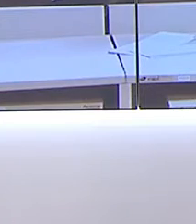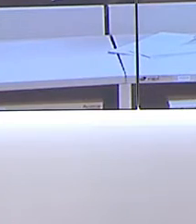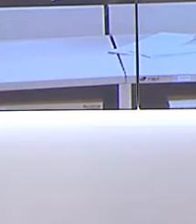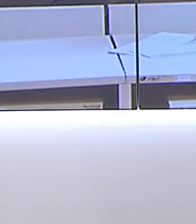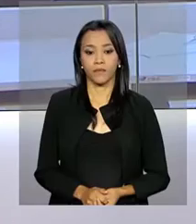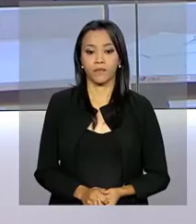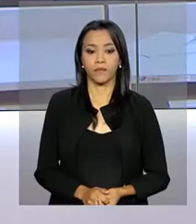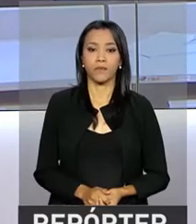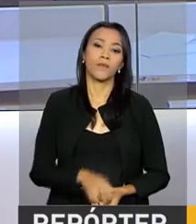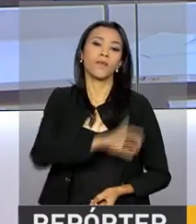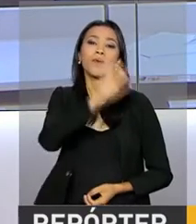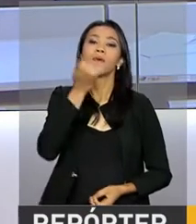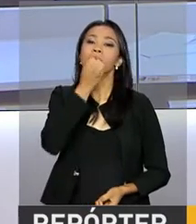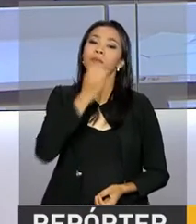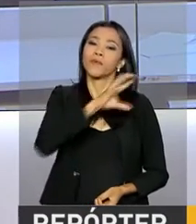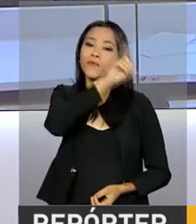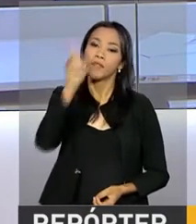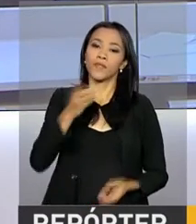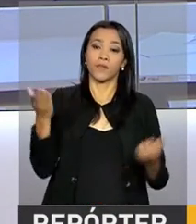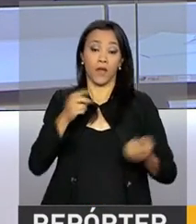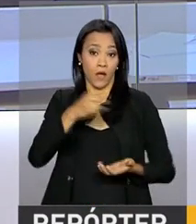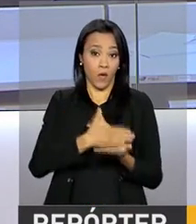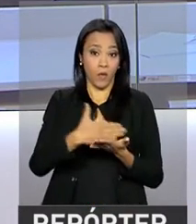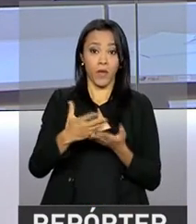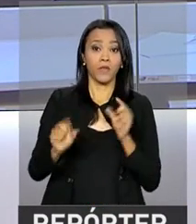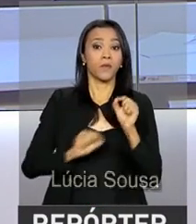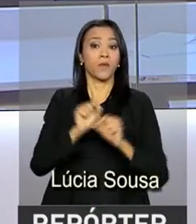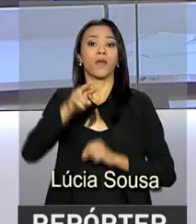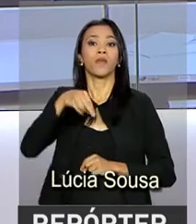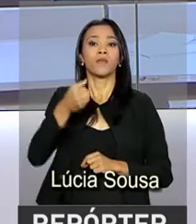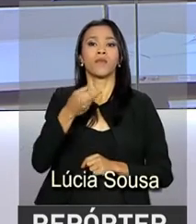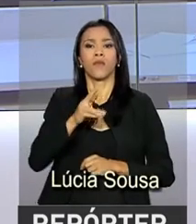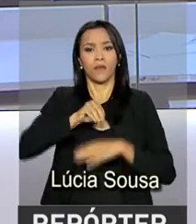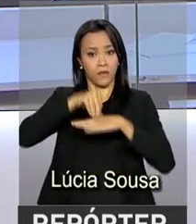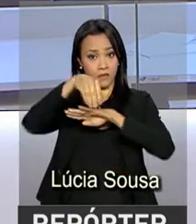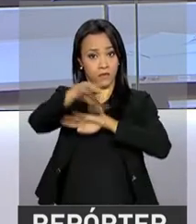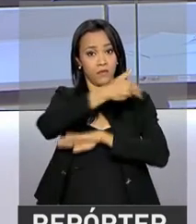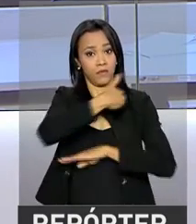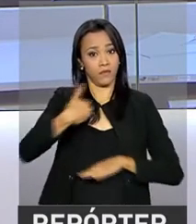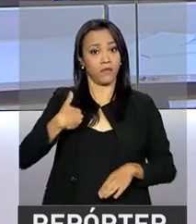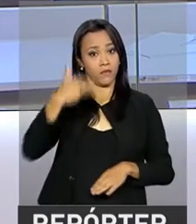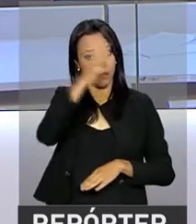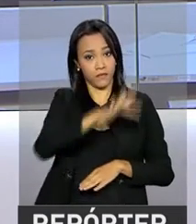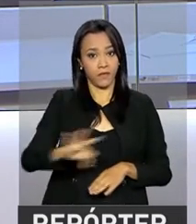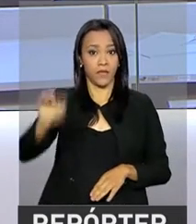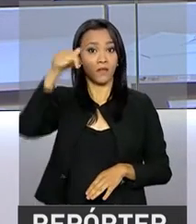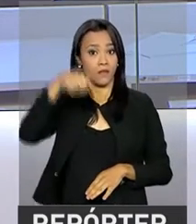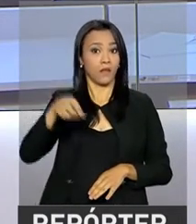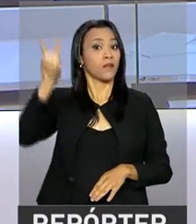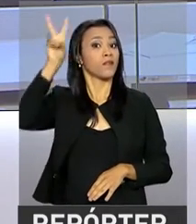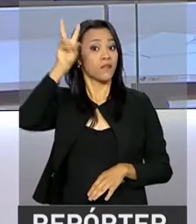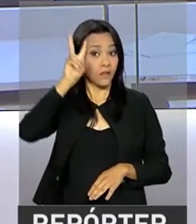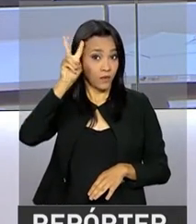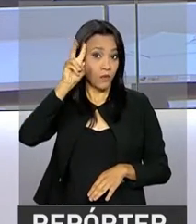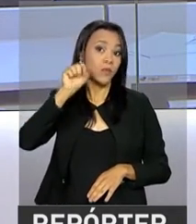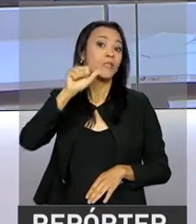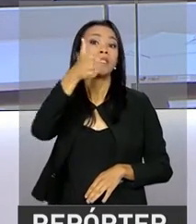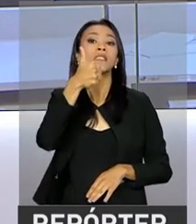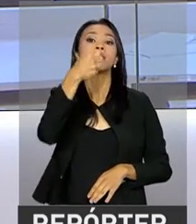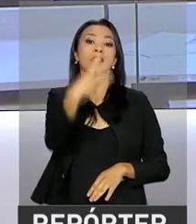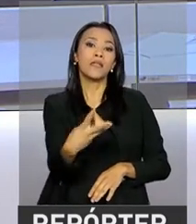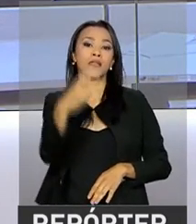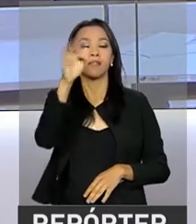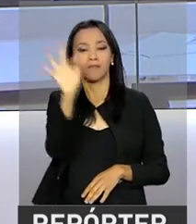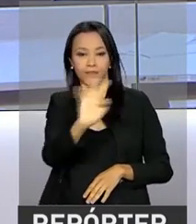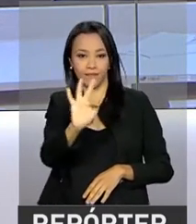olá bom dia pra você começa agora o repórter nbr com as notícias do governo federal desta segunda feira 13